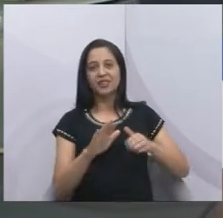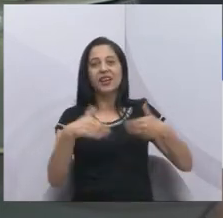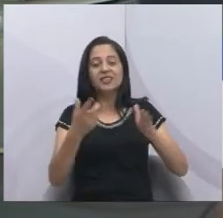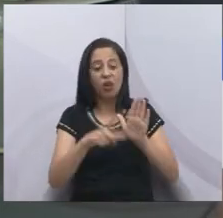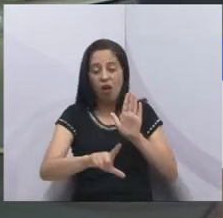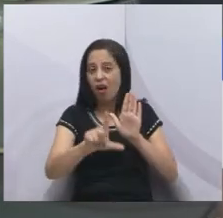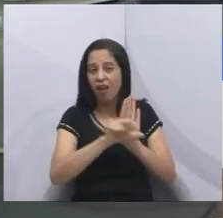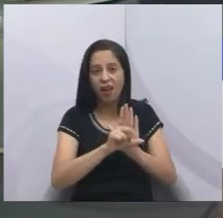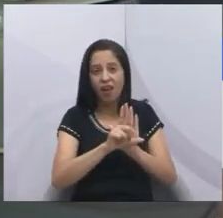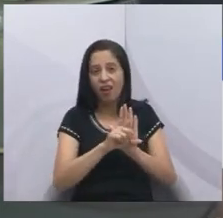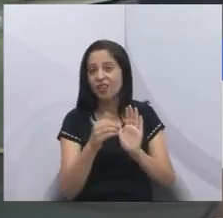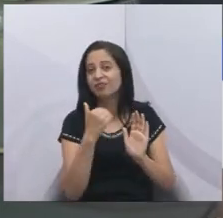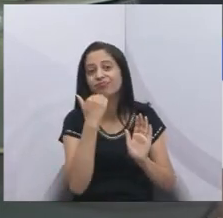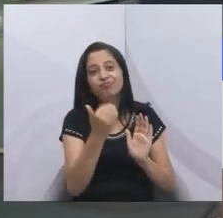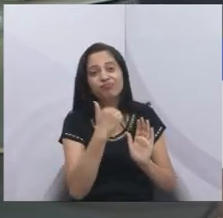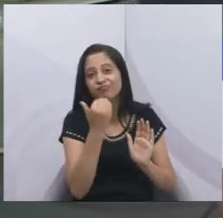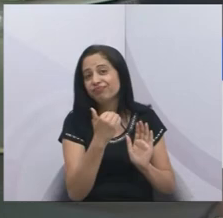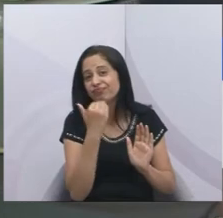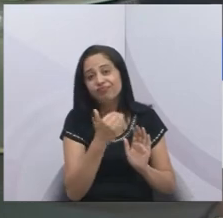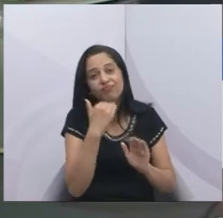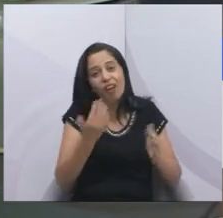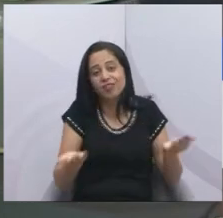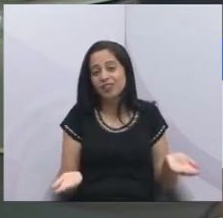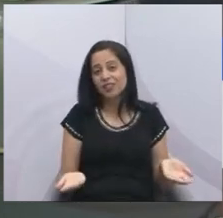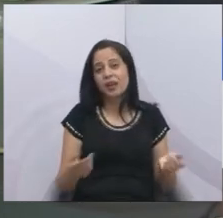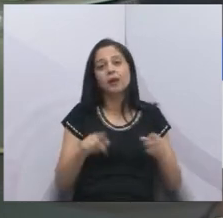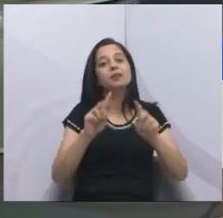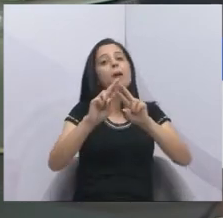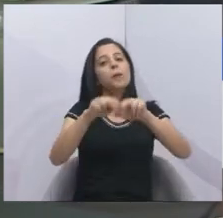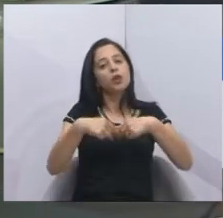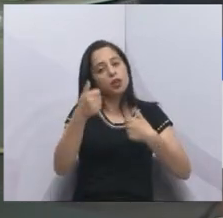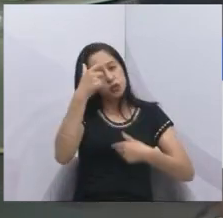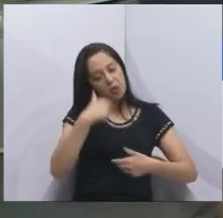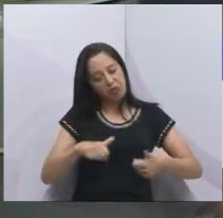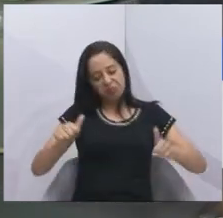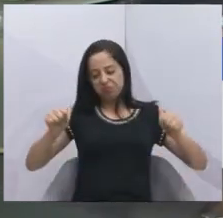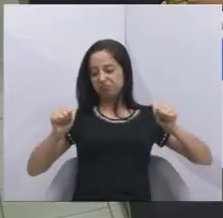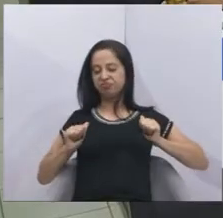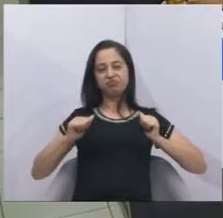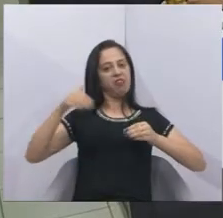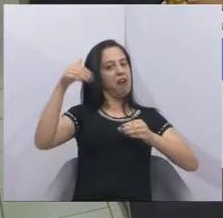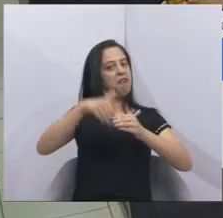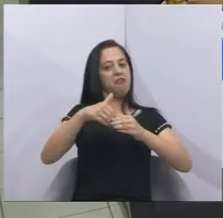ter efetividade e nem cumprimento. Por isso, eu me abstenho da votação.